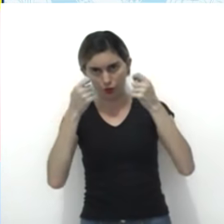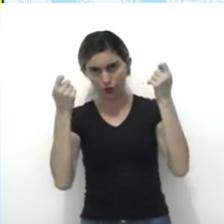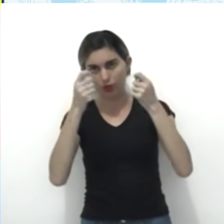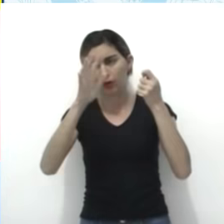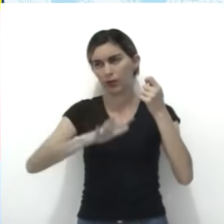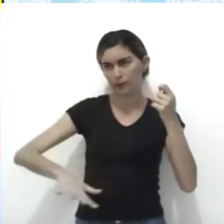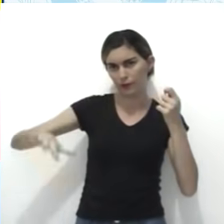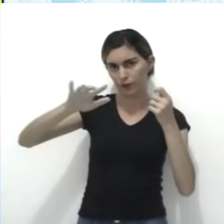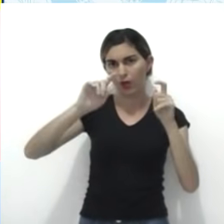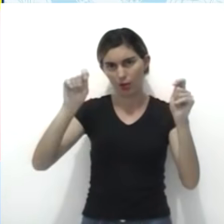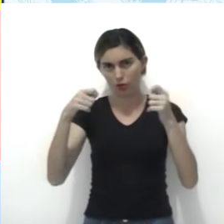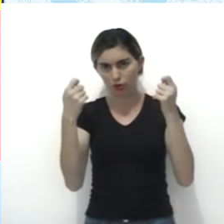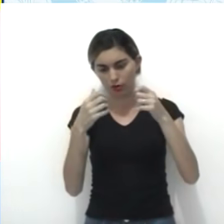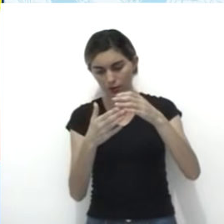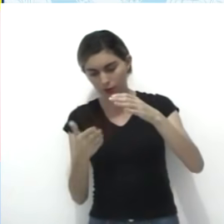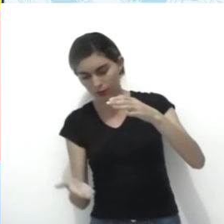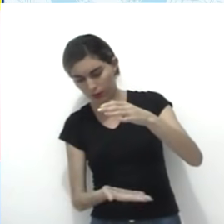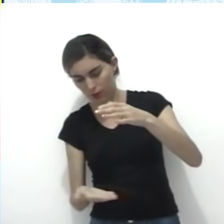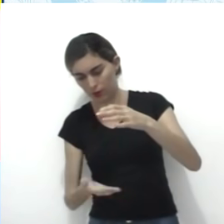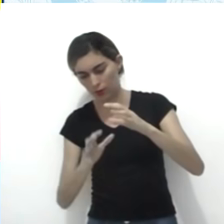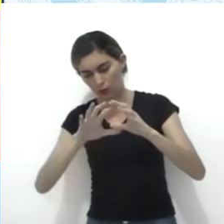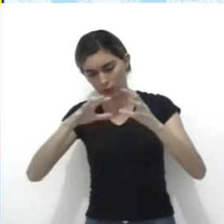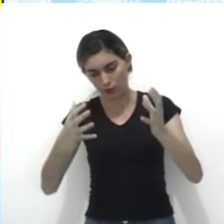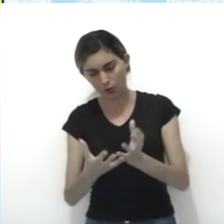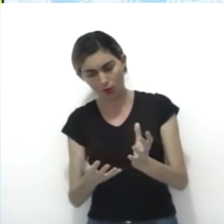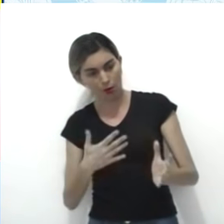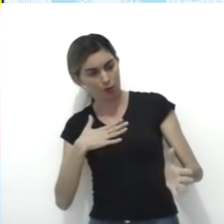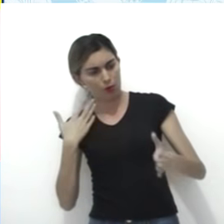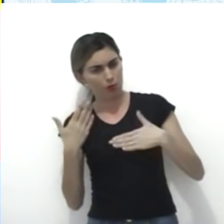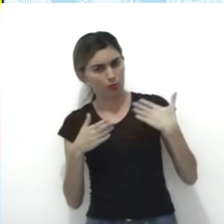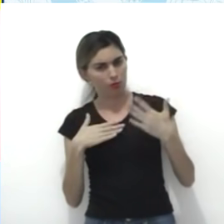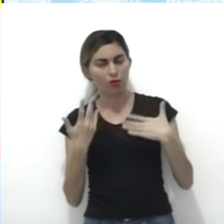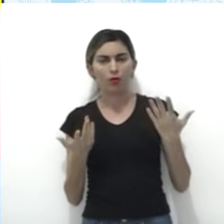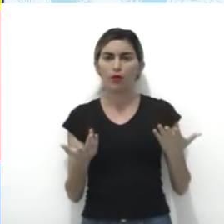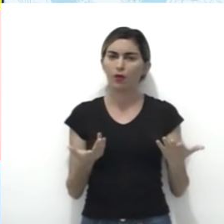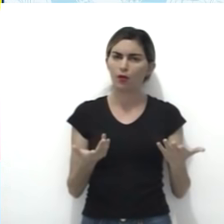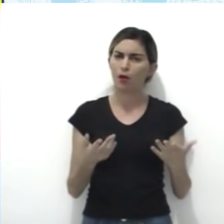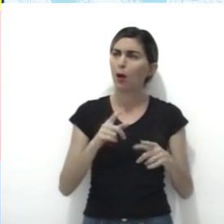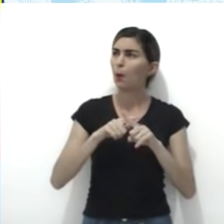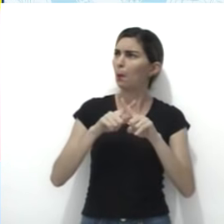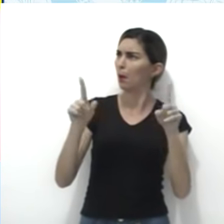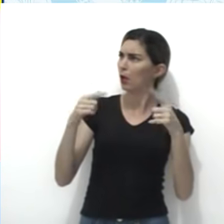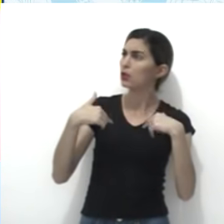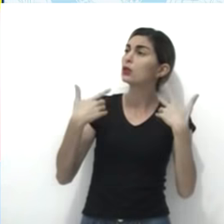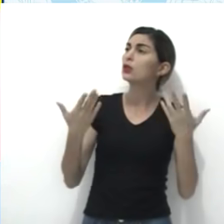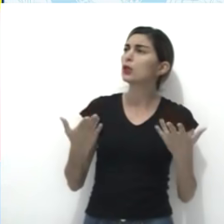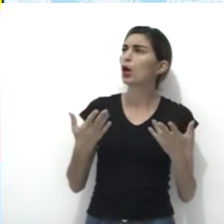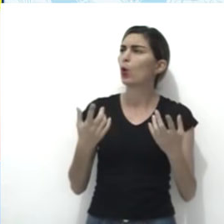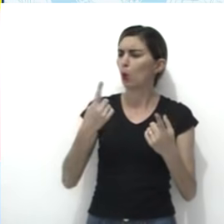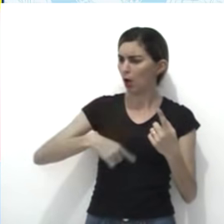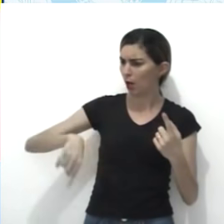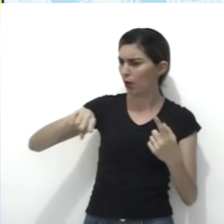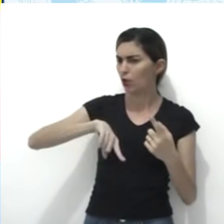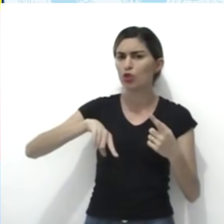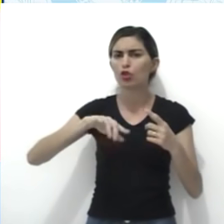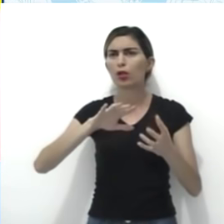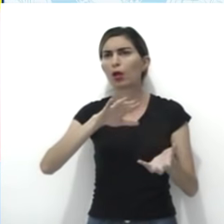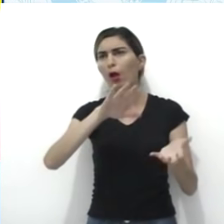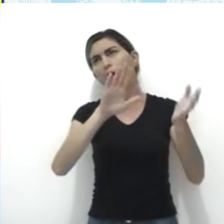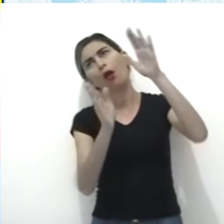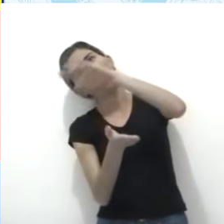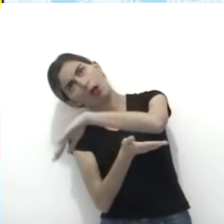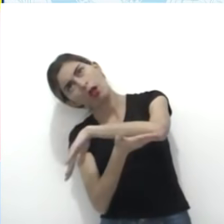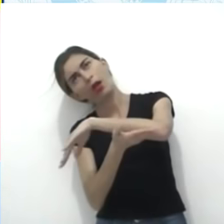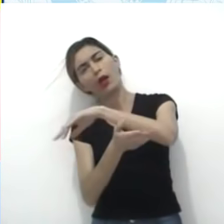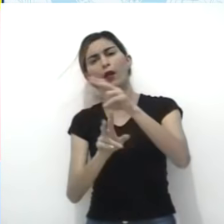argentina ali naquela parte inferior do globo aí ela se assusta e fala mas então a